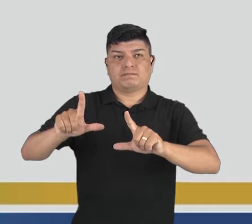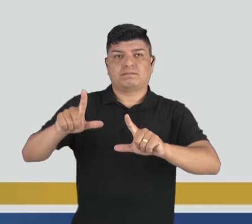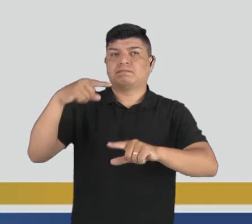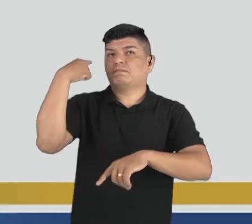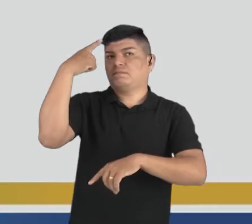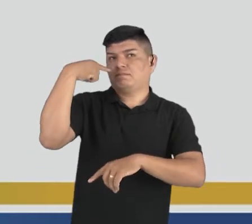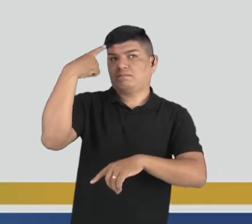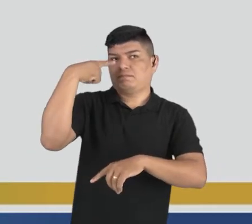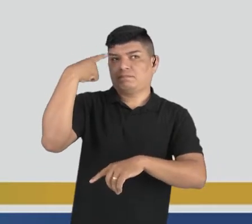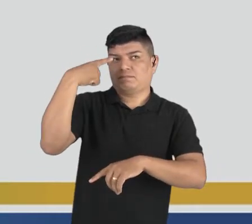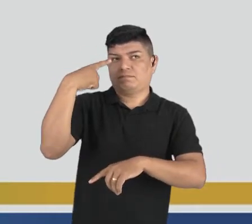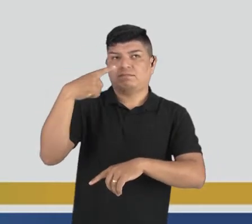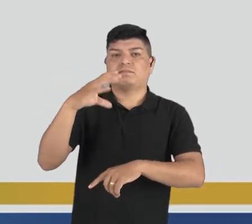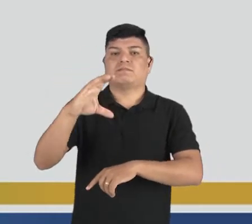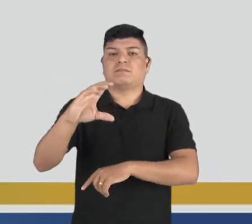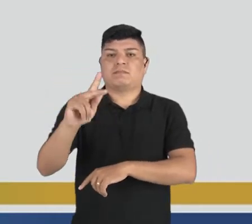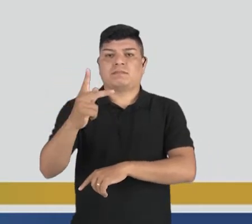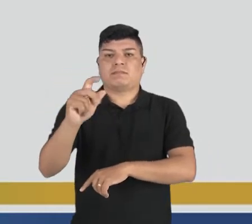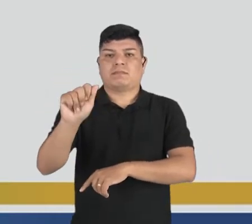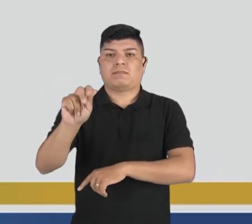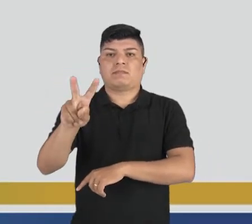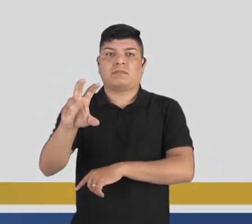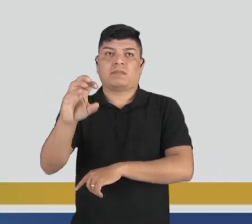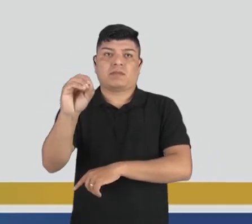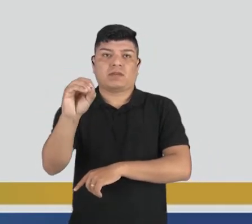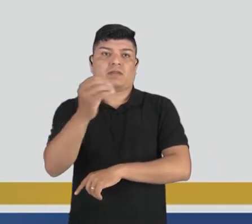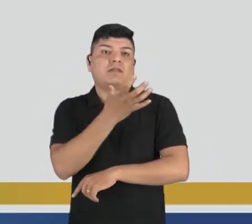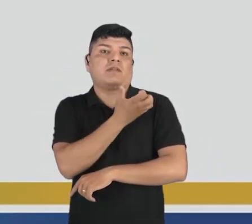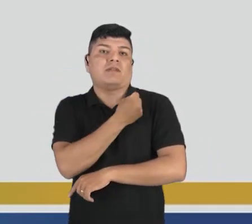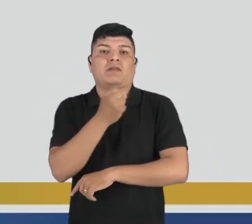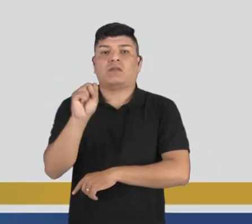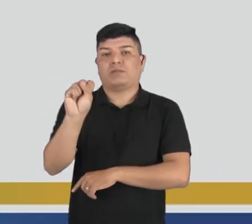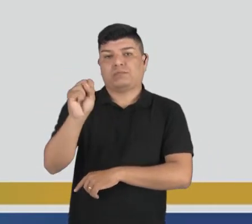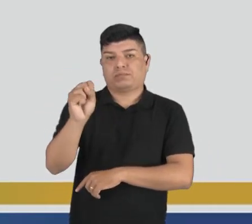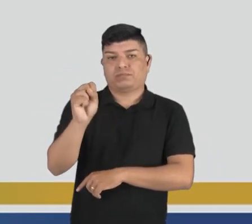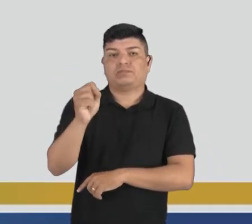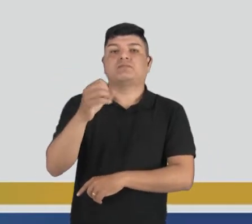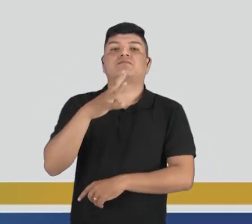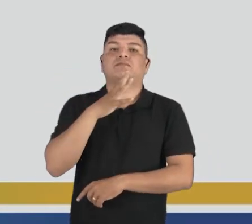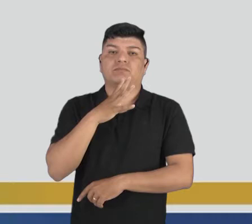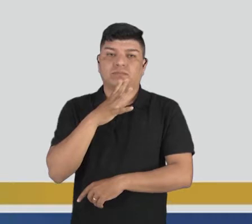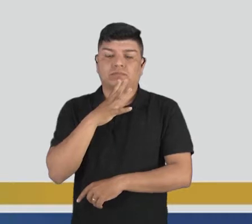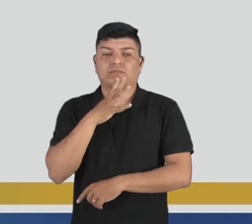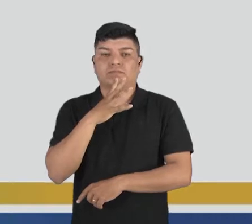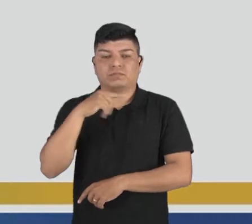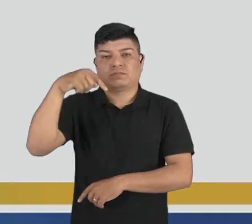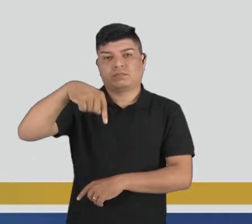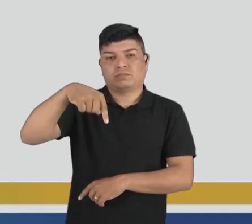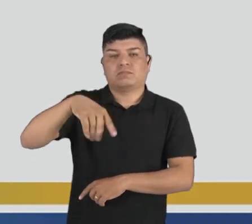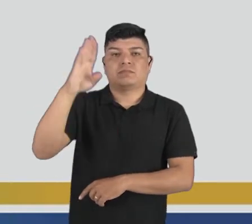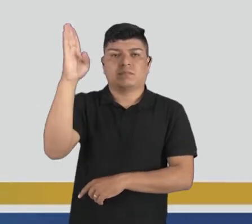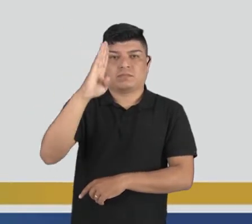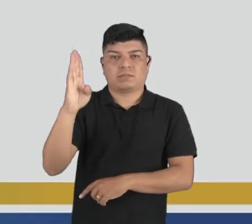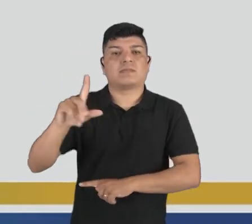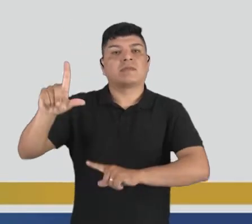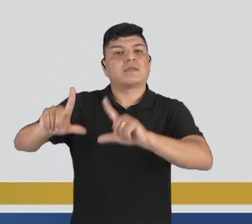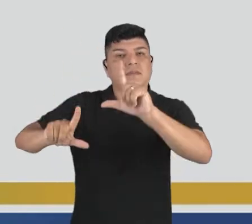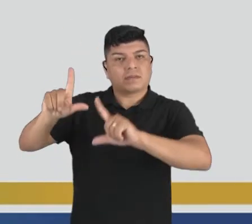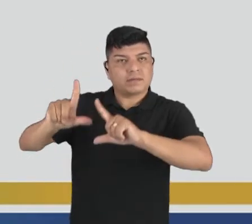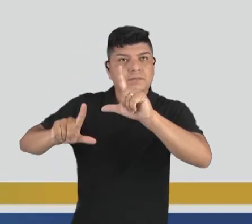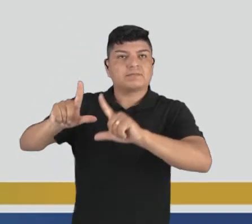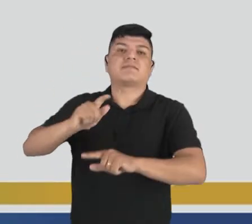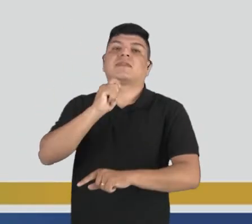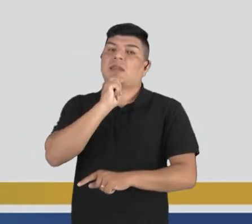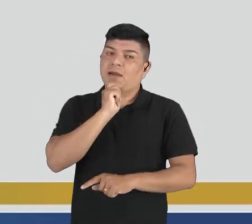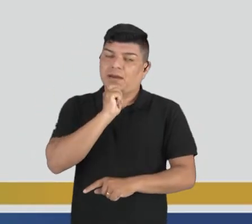espanhol, né? El Chavo del Ocho, que é o mais conhecido, né? Porque foi muito reproduzido aqui na TV brasileira,